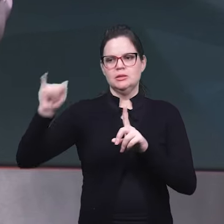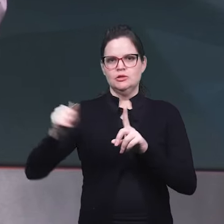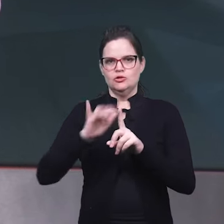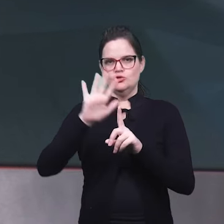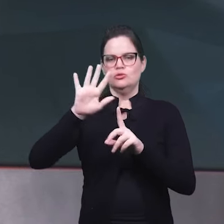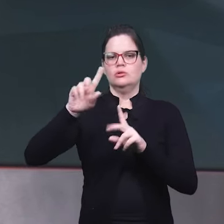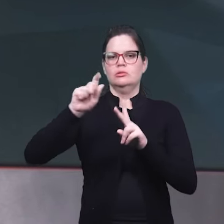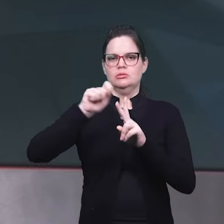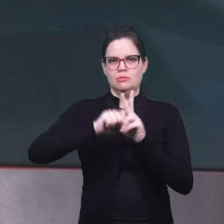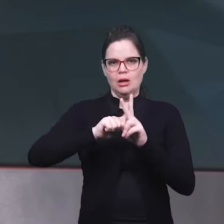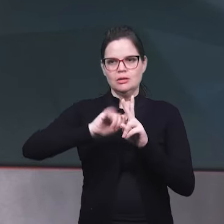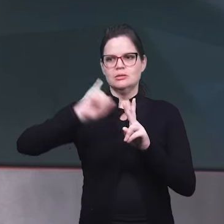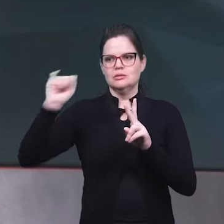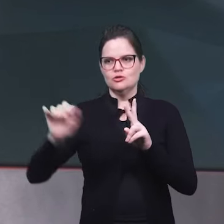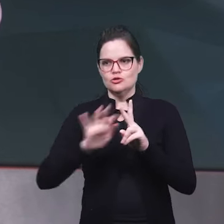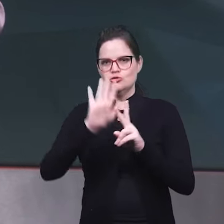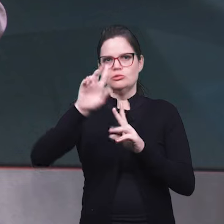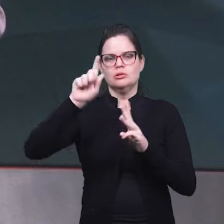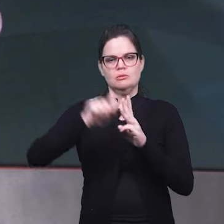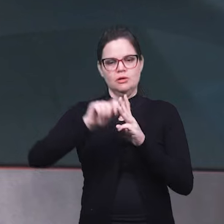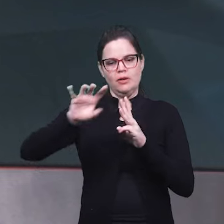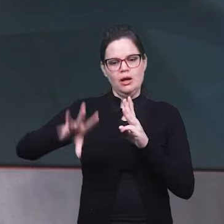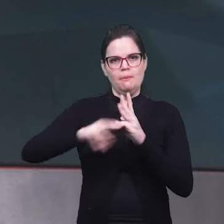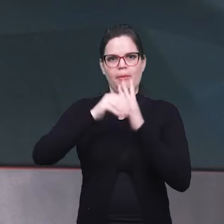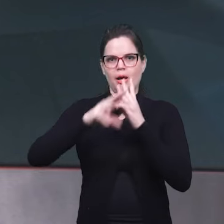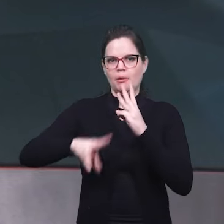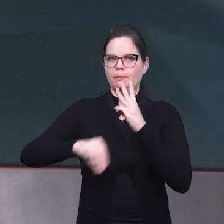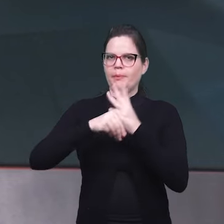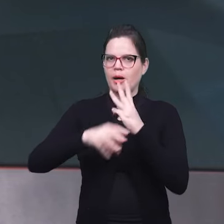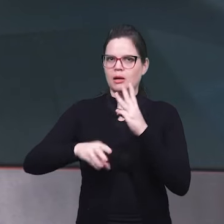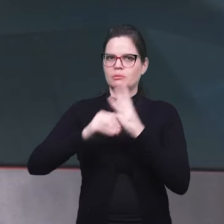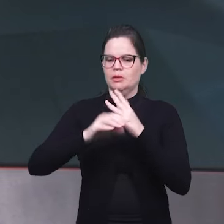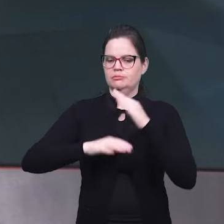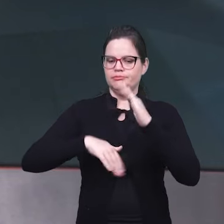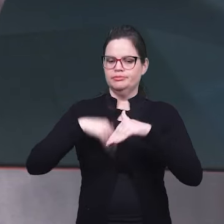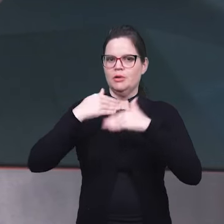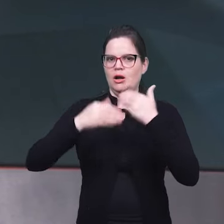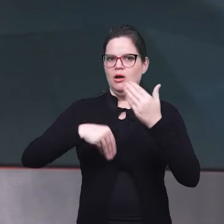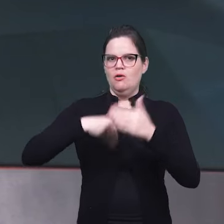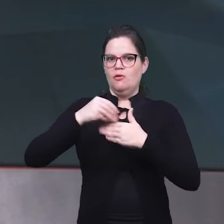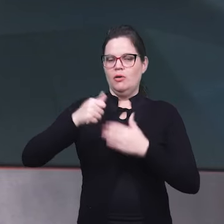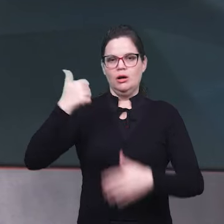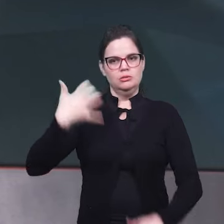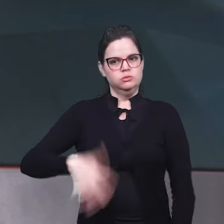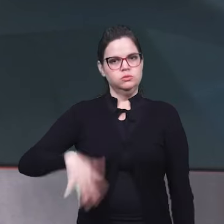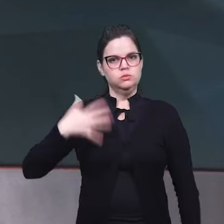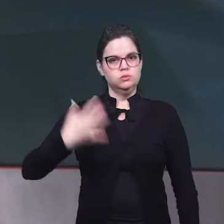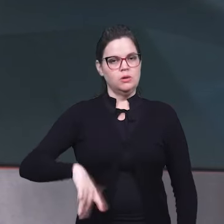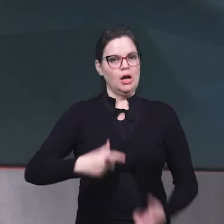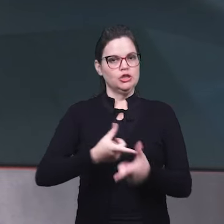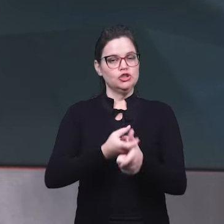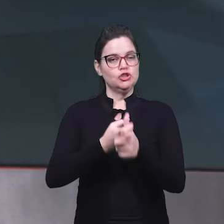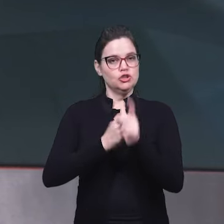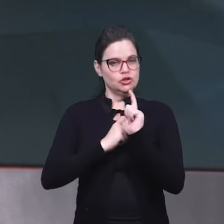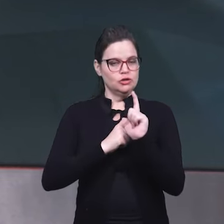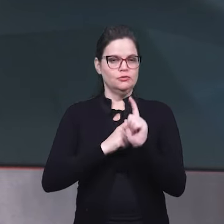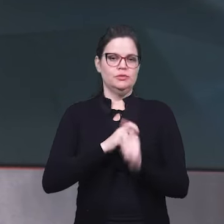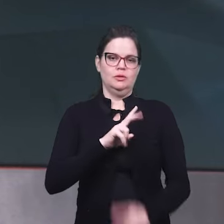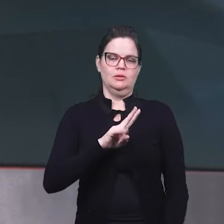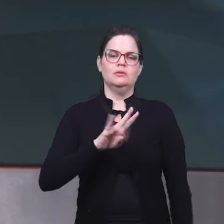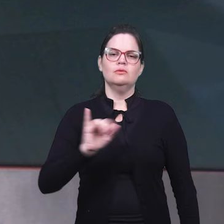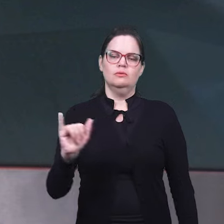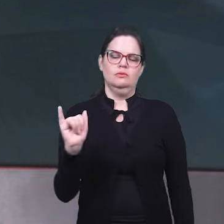capital. E aí já vai ter juros sobre ele também. E assim vai criando, né,